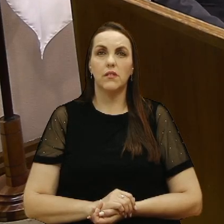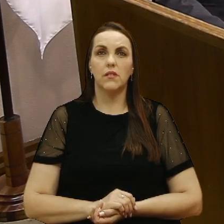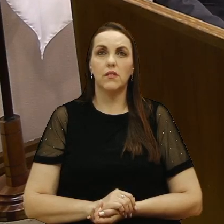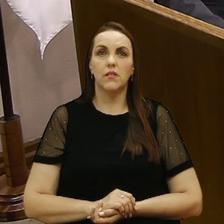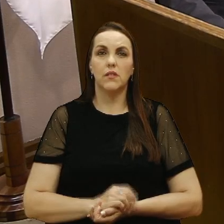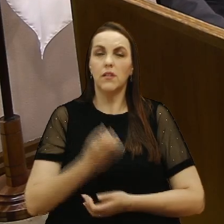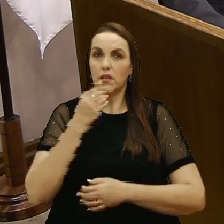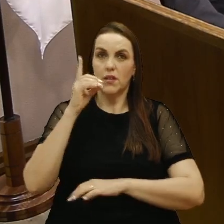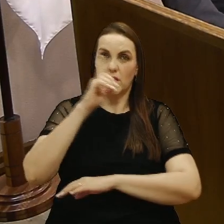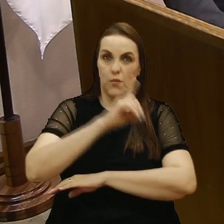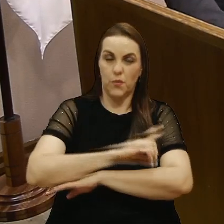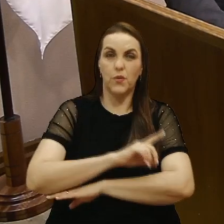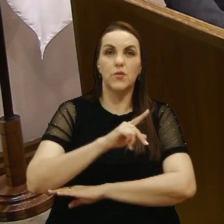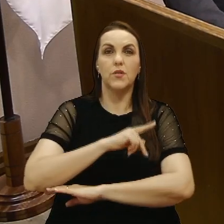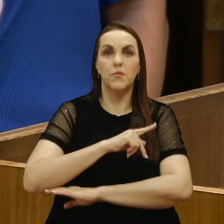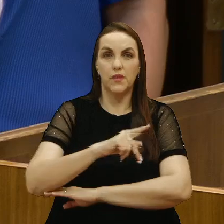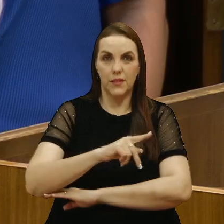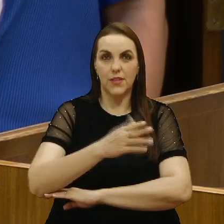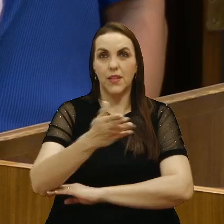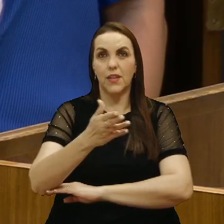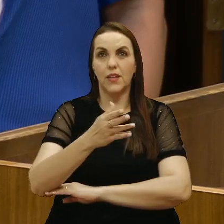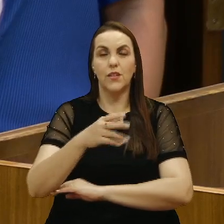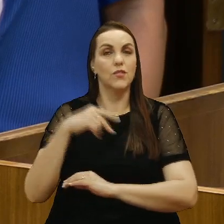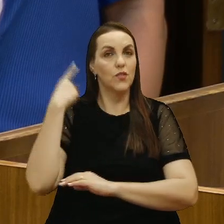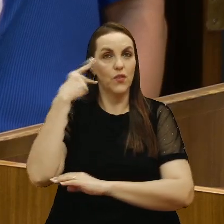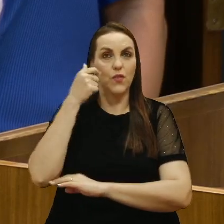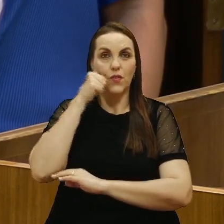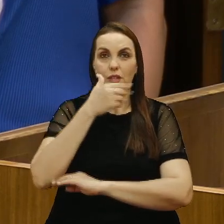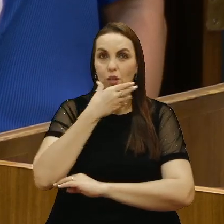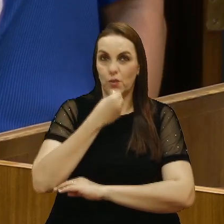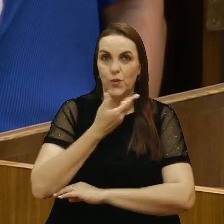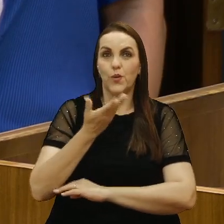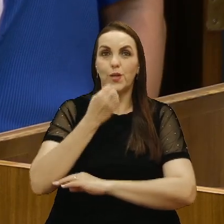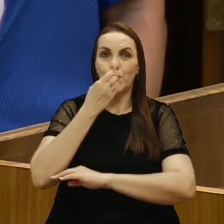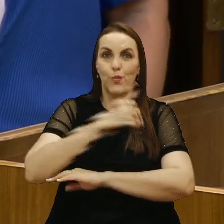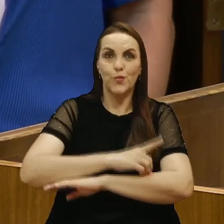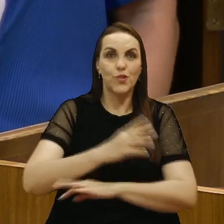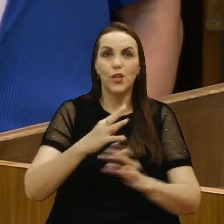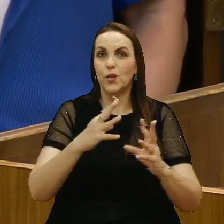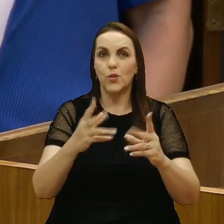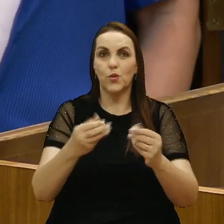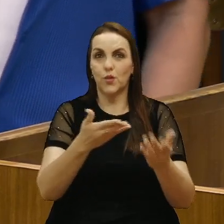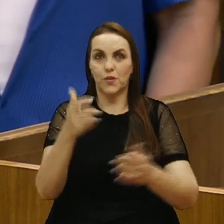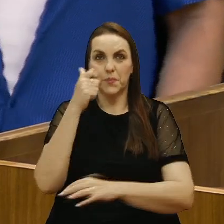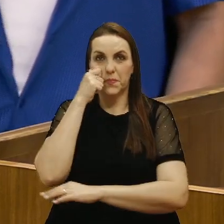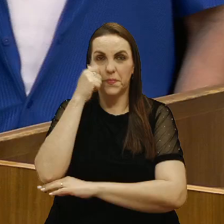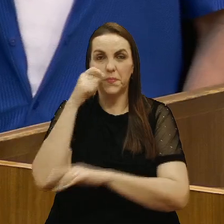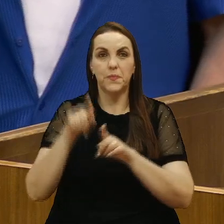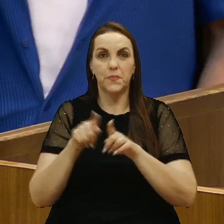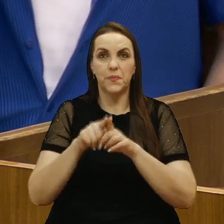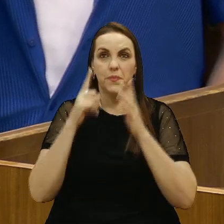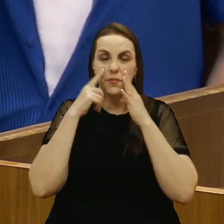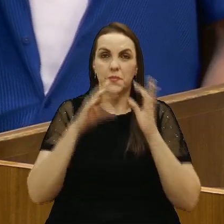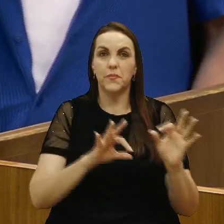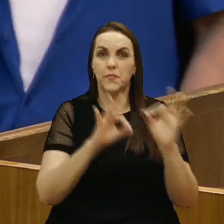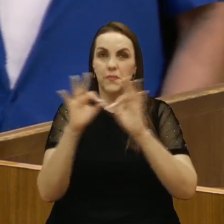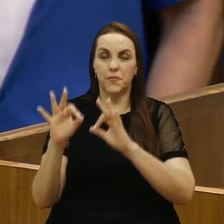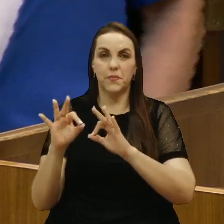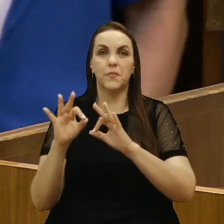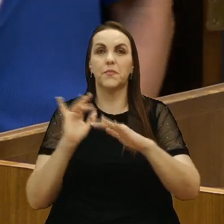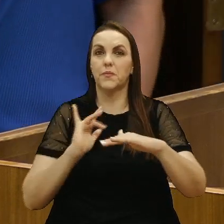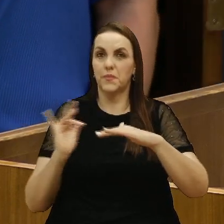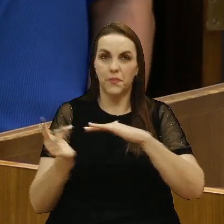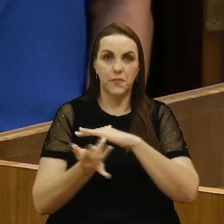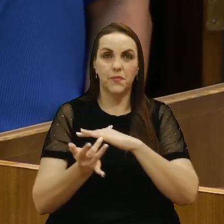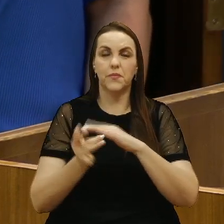Bom dia, senhor presidente, bom dia, senhores vereadores, todos aqui presentes e aos que nos assistem pelas mídias e pela